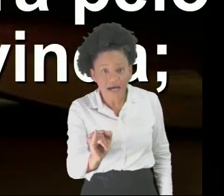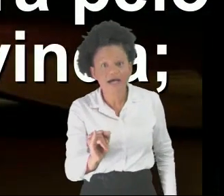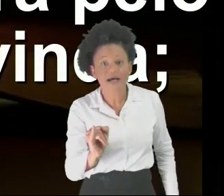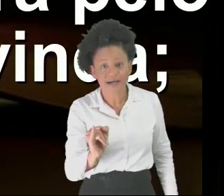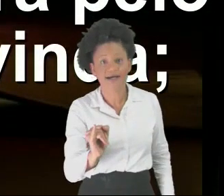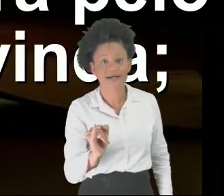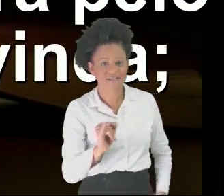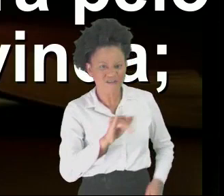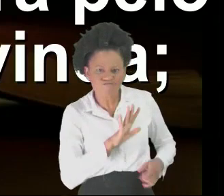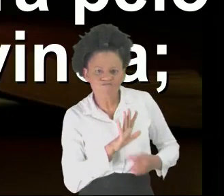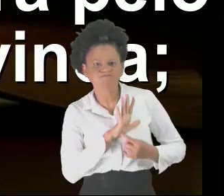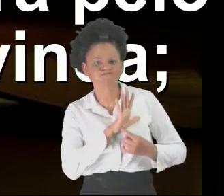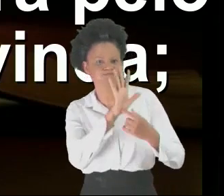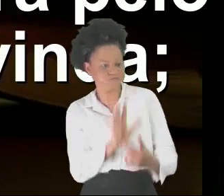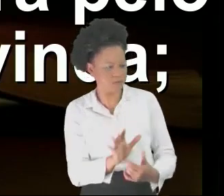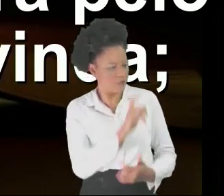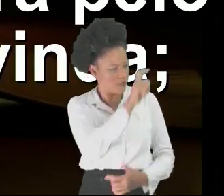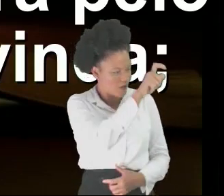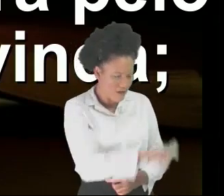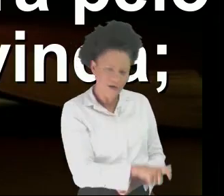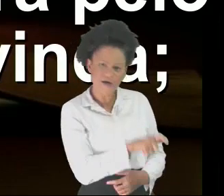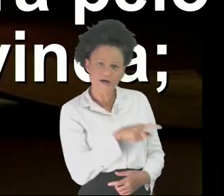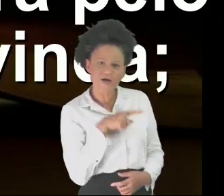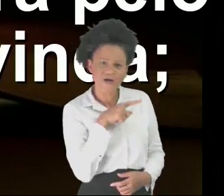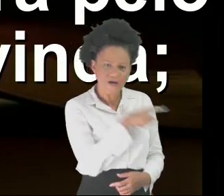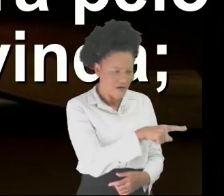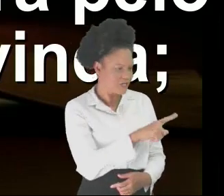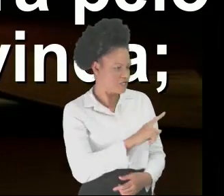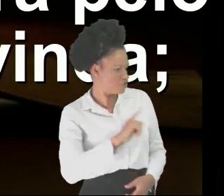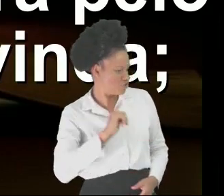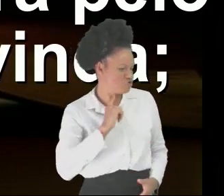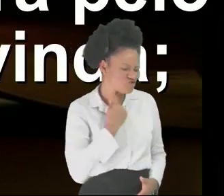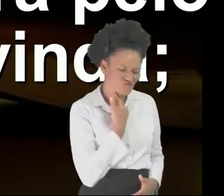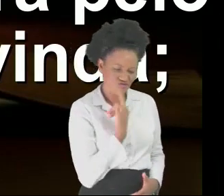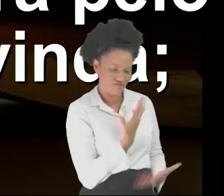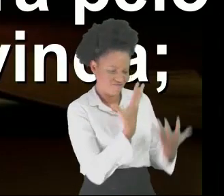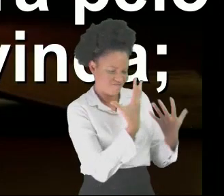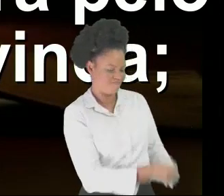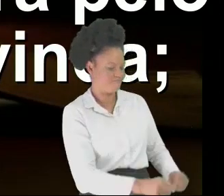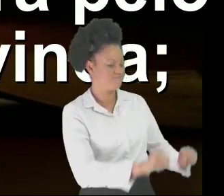revelado o iníquo. Então será o quê, irmãos?